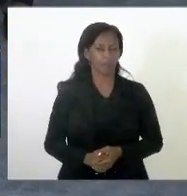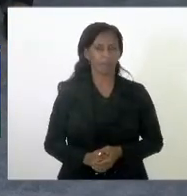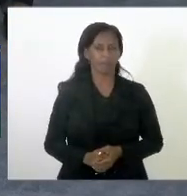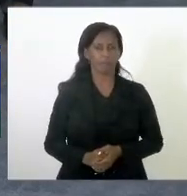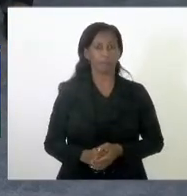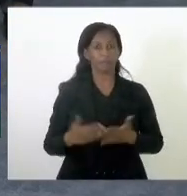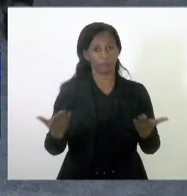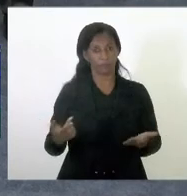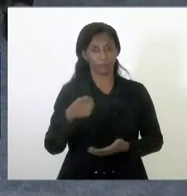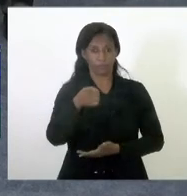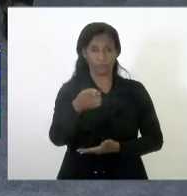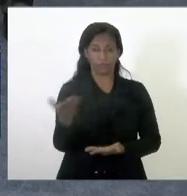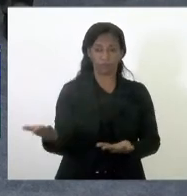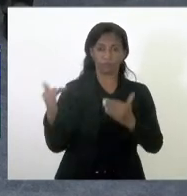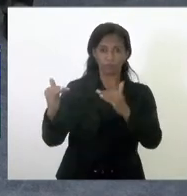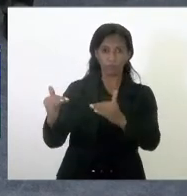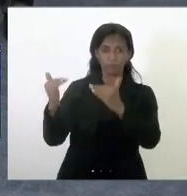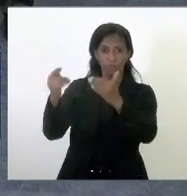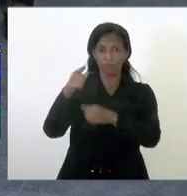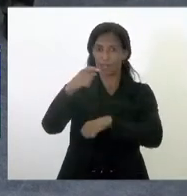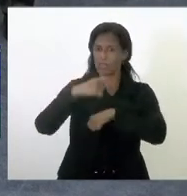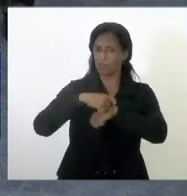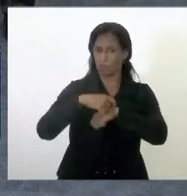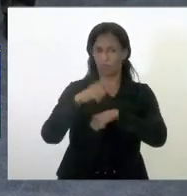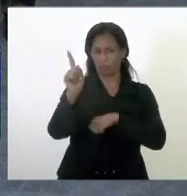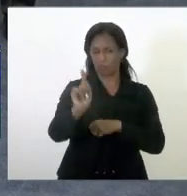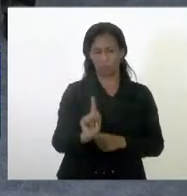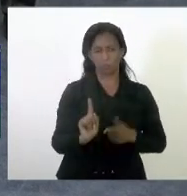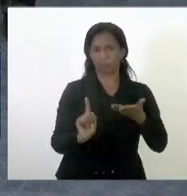Excelência, nesse momento, eu acho que ainda não estava aqui,